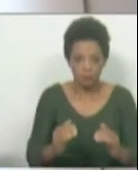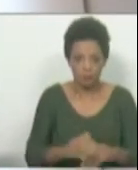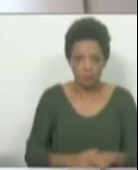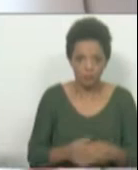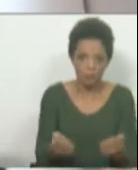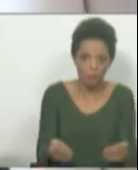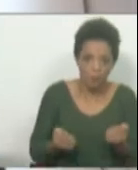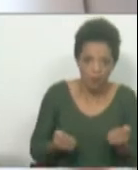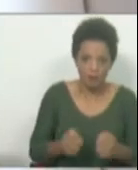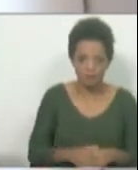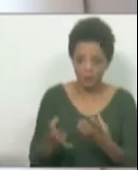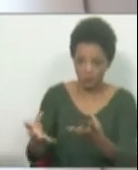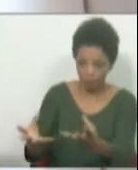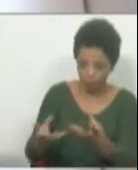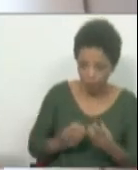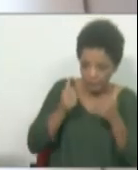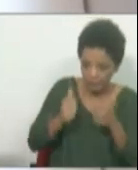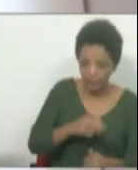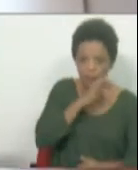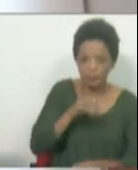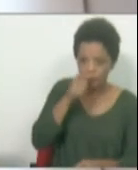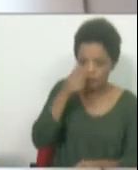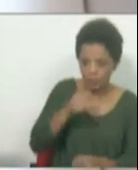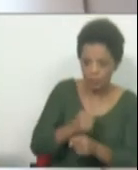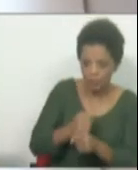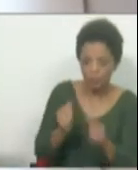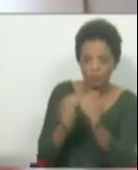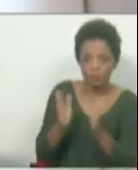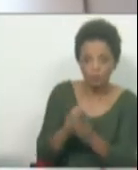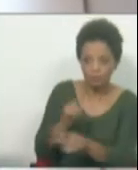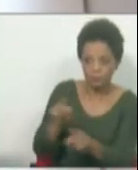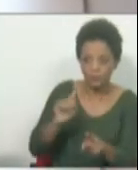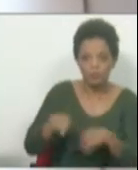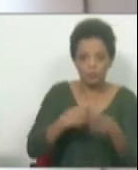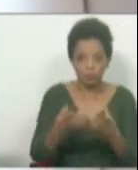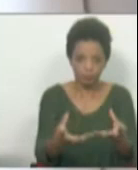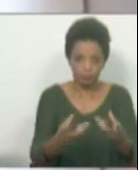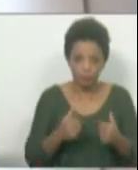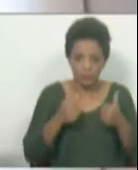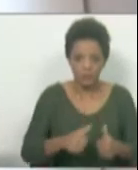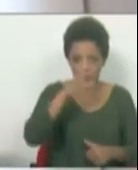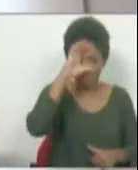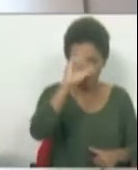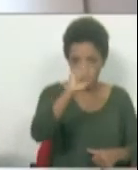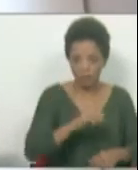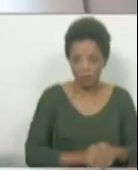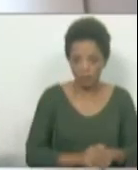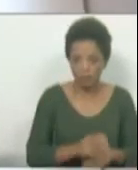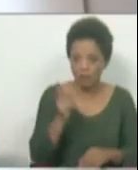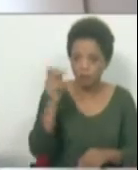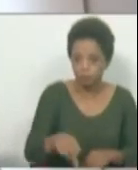poupar, sem contas certas das famílias, dos trabalhadores, de toda a gente, depois as contas certas do Estado também não